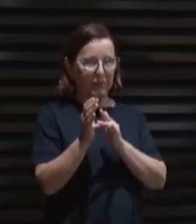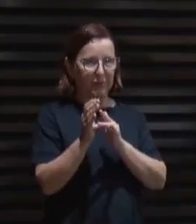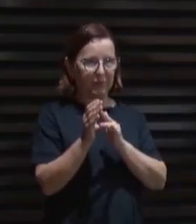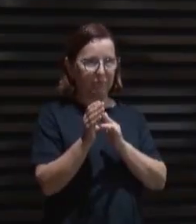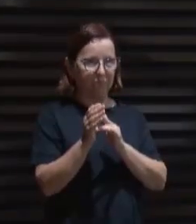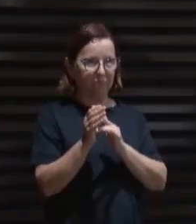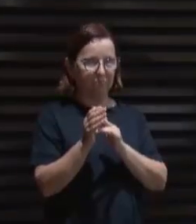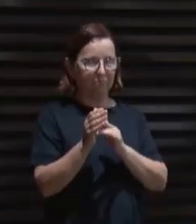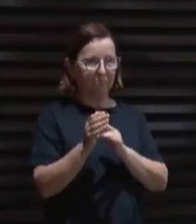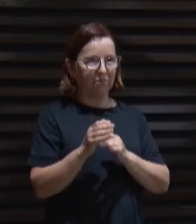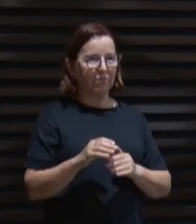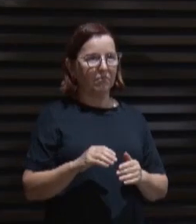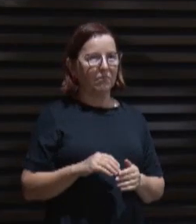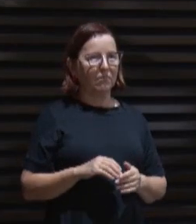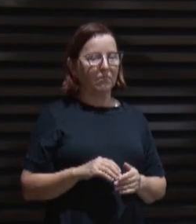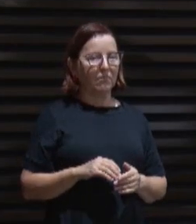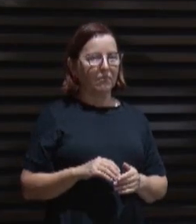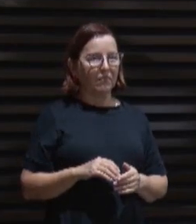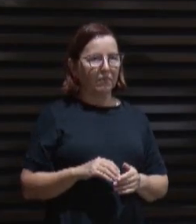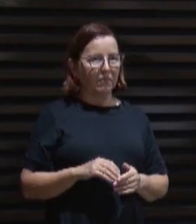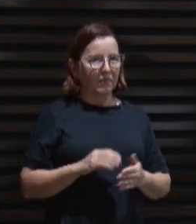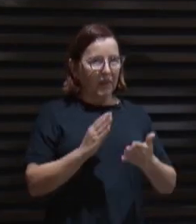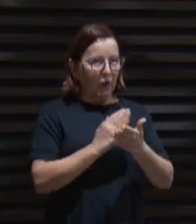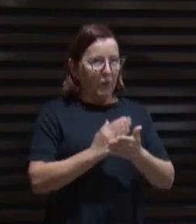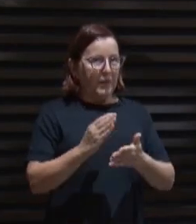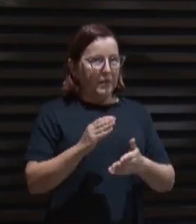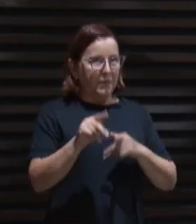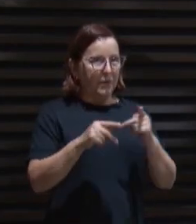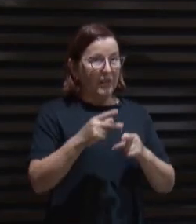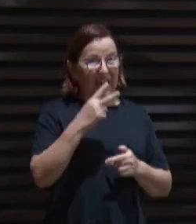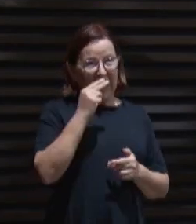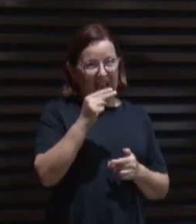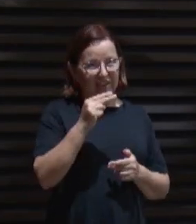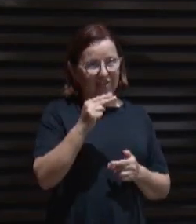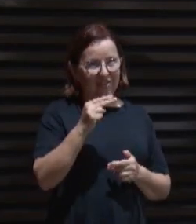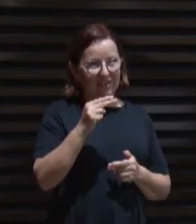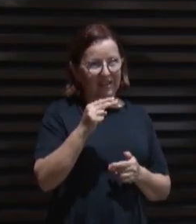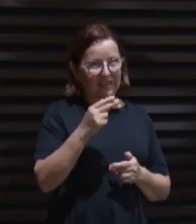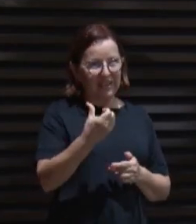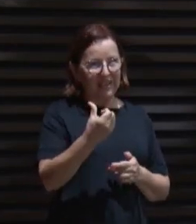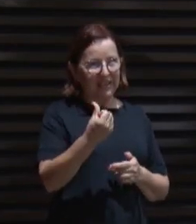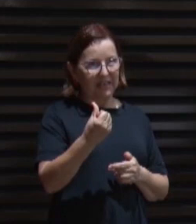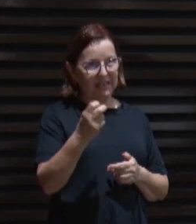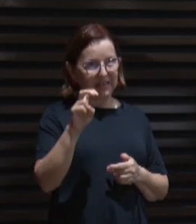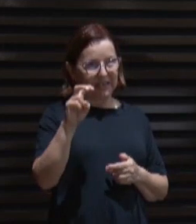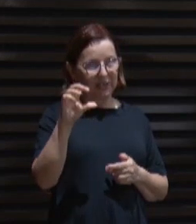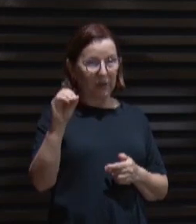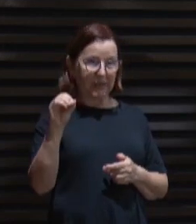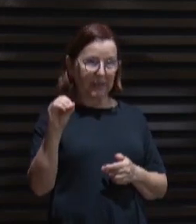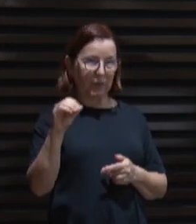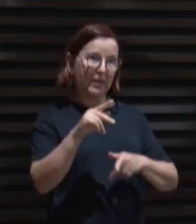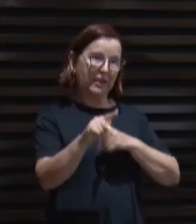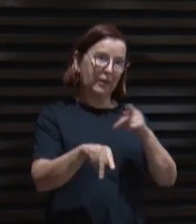guardas eram, mas alguns admitem aí de uns 650 pessoas. Por isso que a